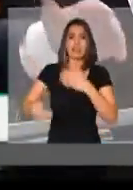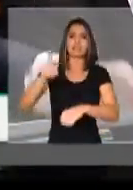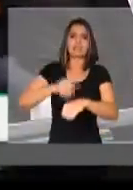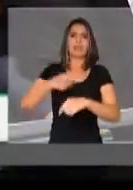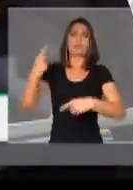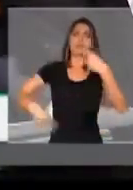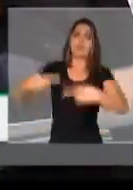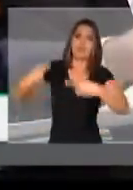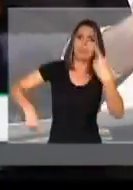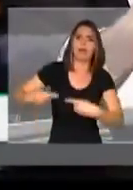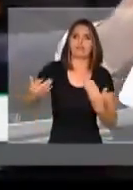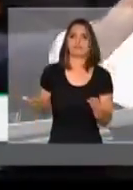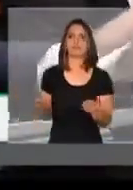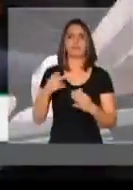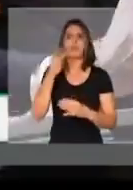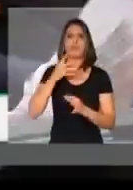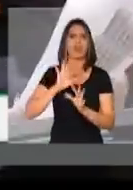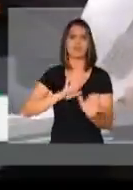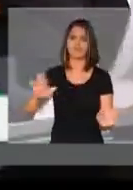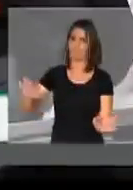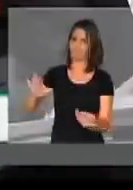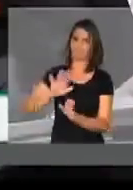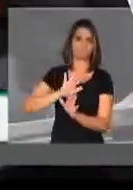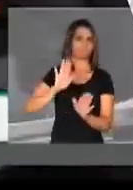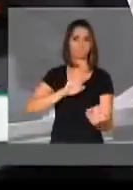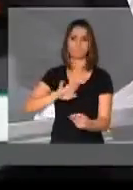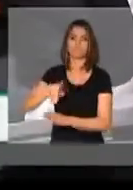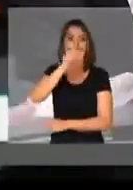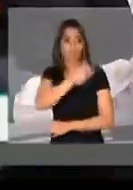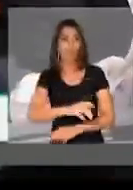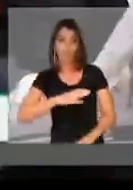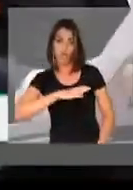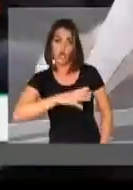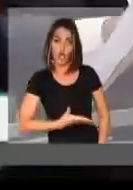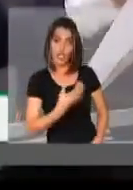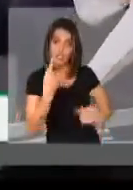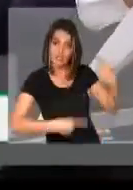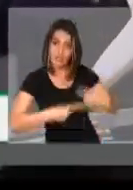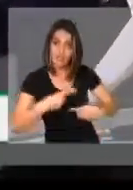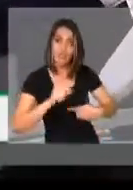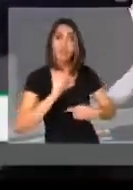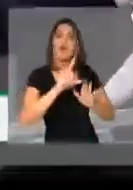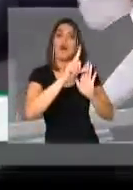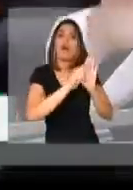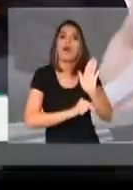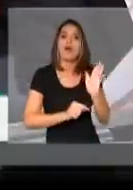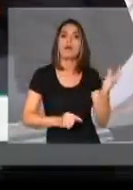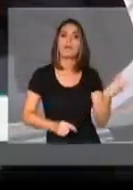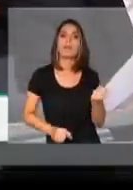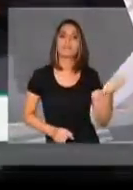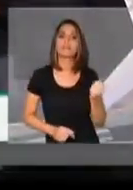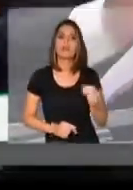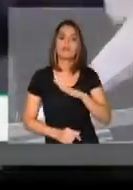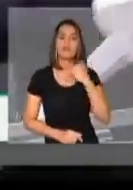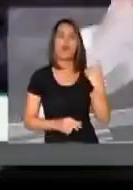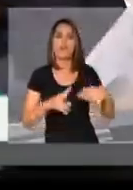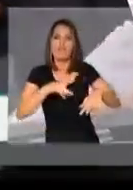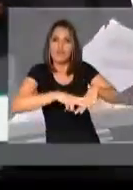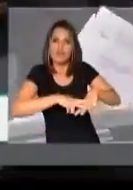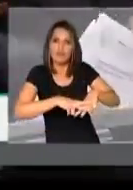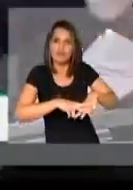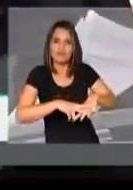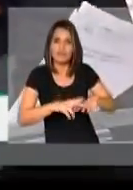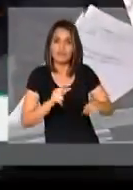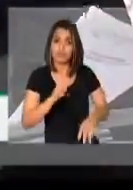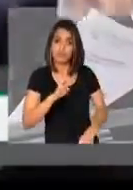aberrações. Não vou fazer debate das aberrações. Alguém aqui tem coragem de defender a redução do valor da pensão por morte? A PEC